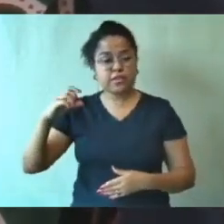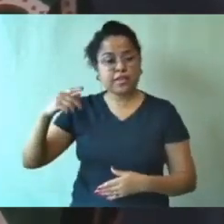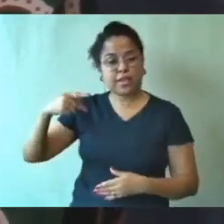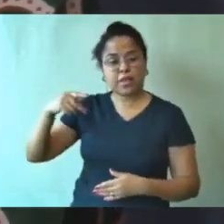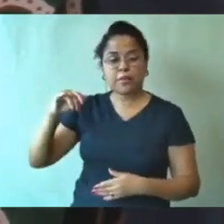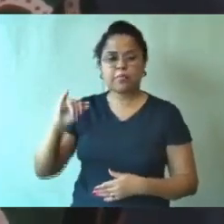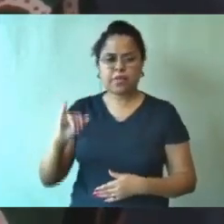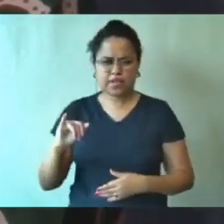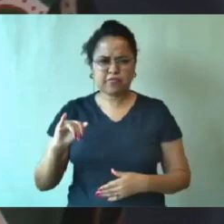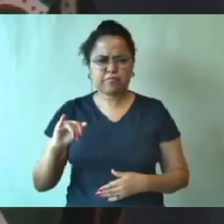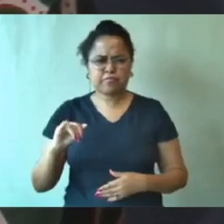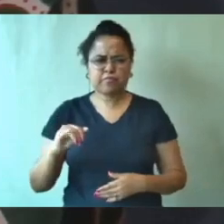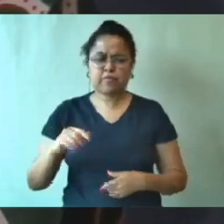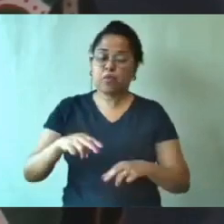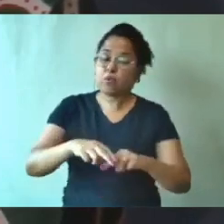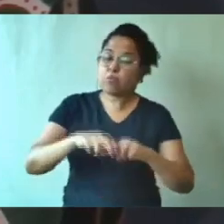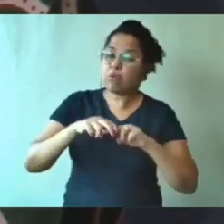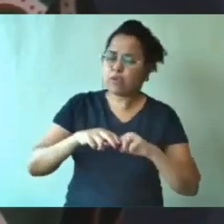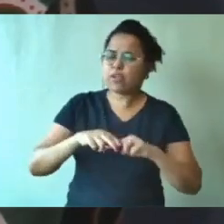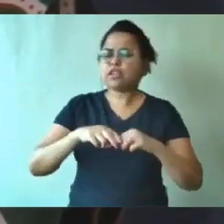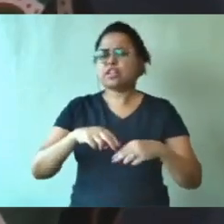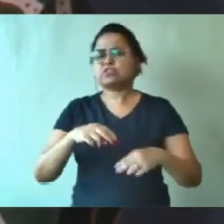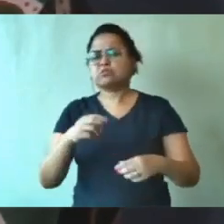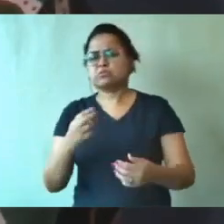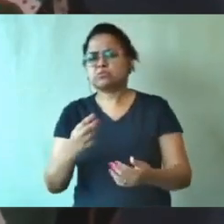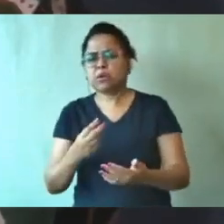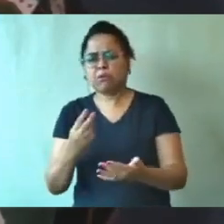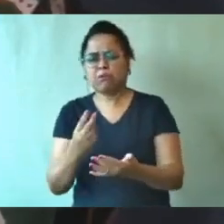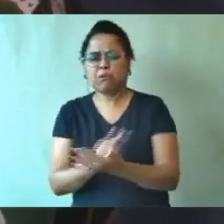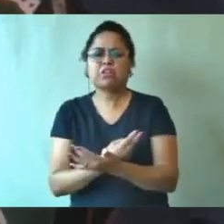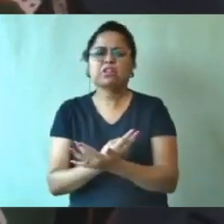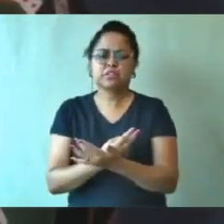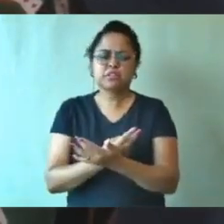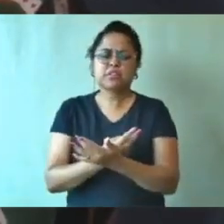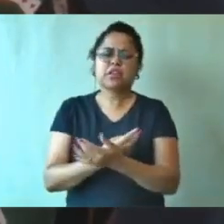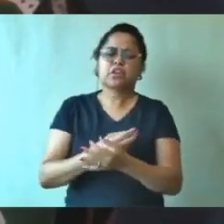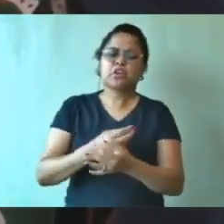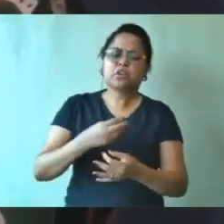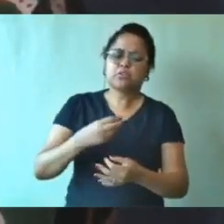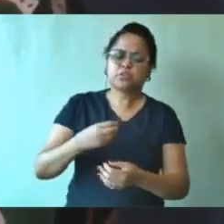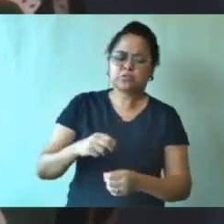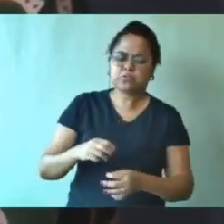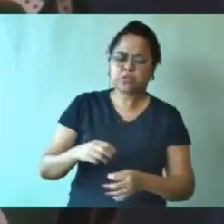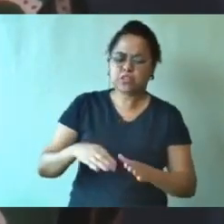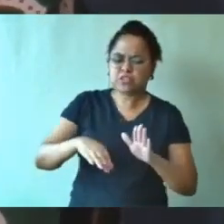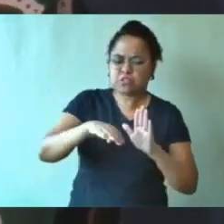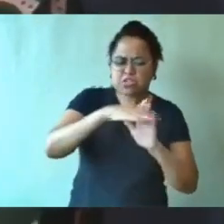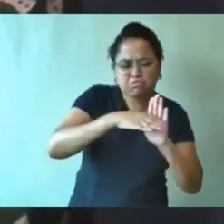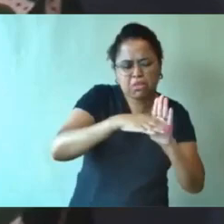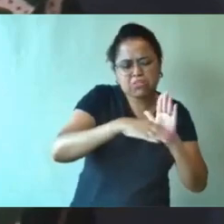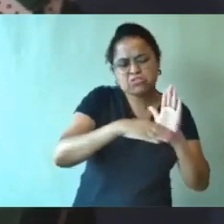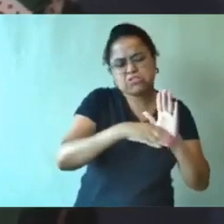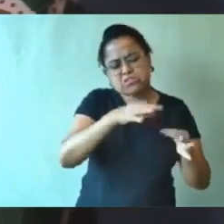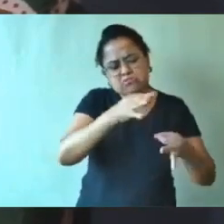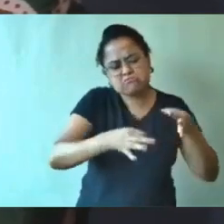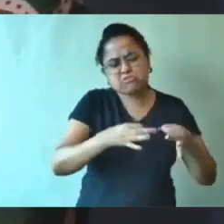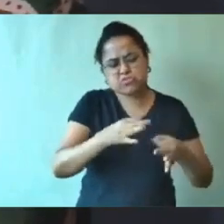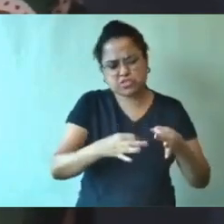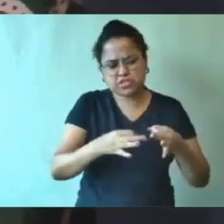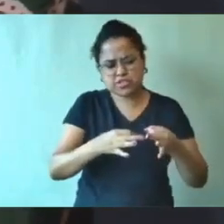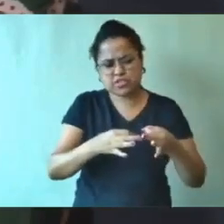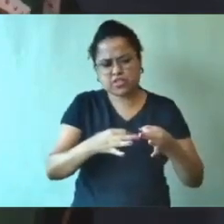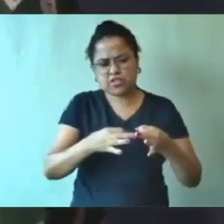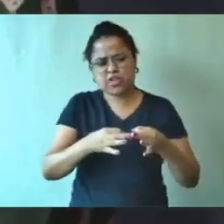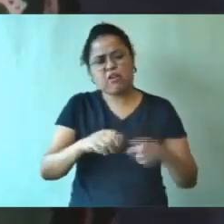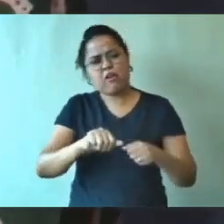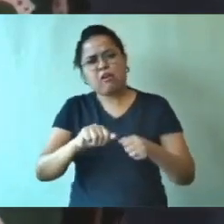suma importância, viu, senhor Rubens, o depoimento do senhor hoje. Nós vamos fazer, senhor Rubens, algumas perguntas para o